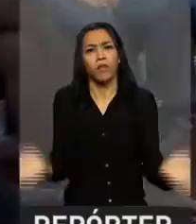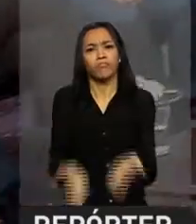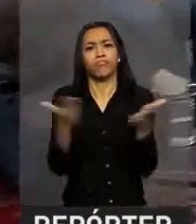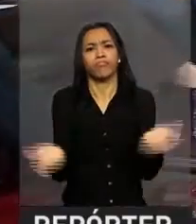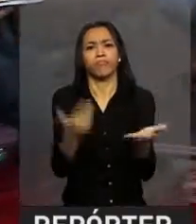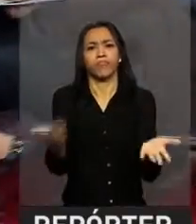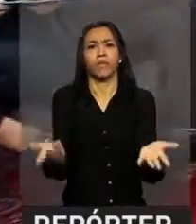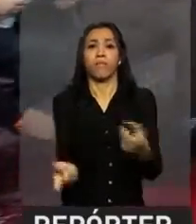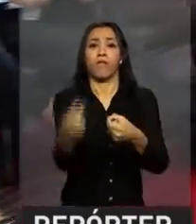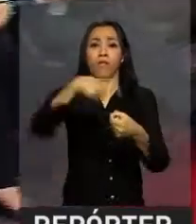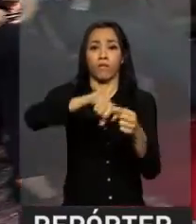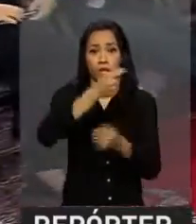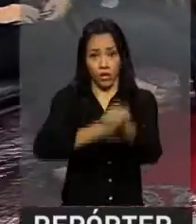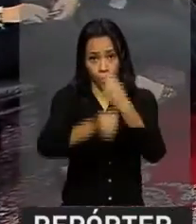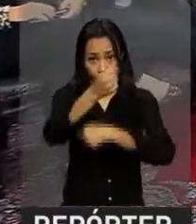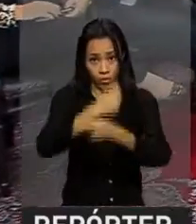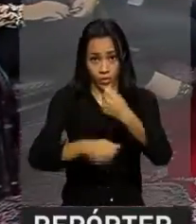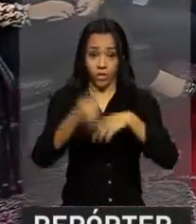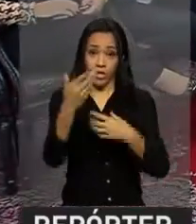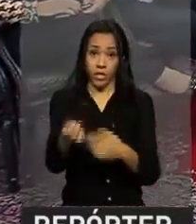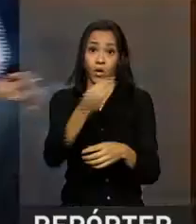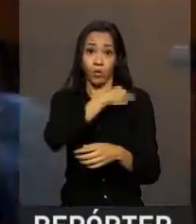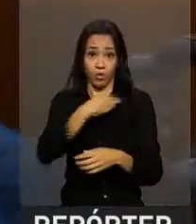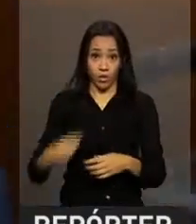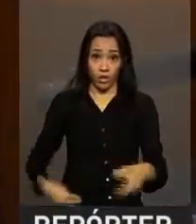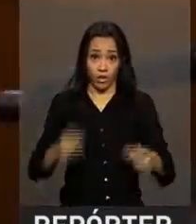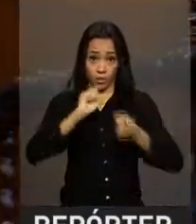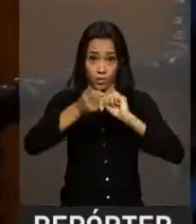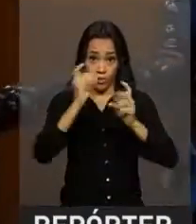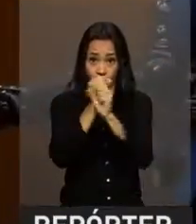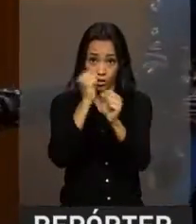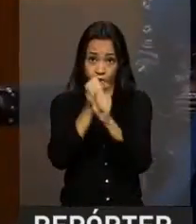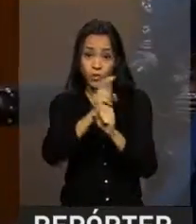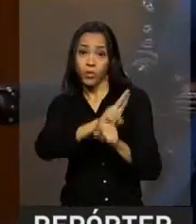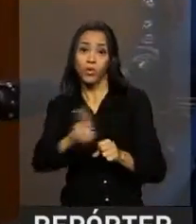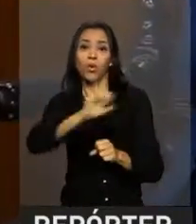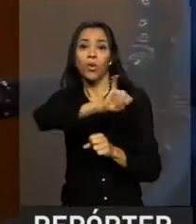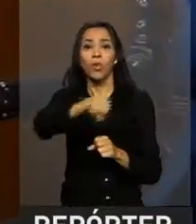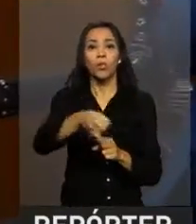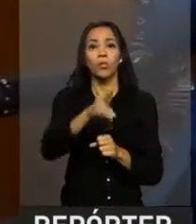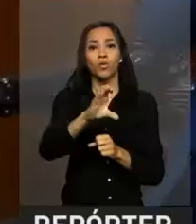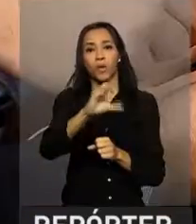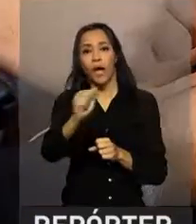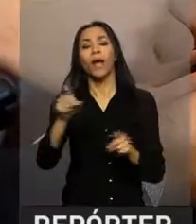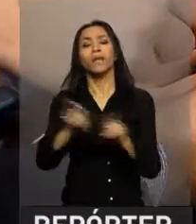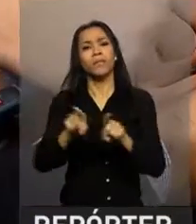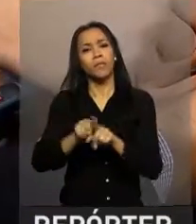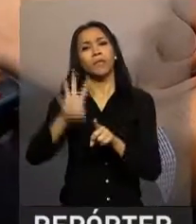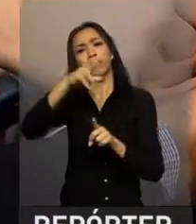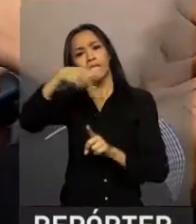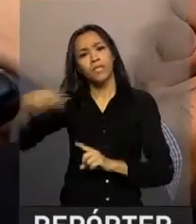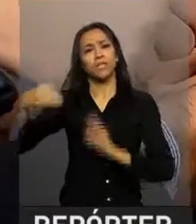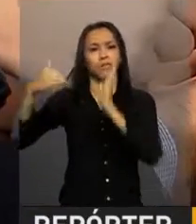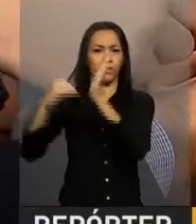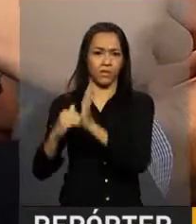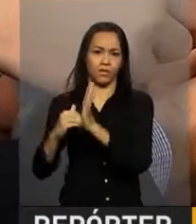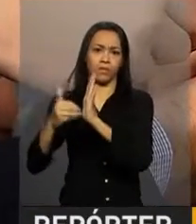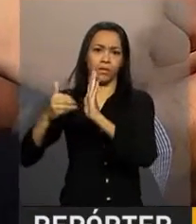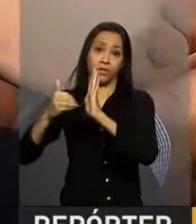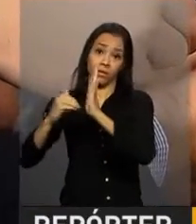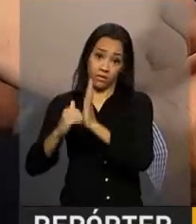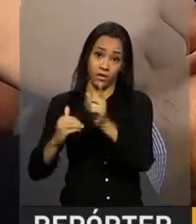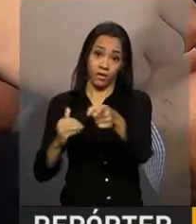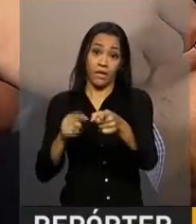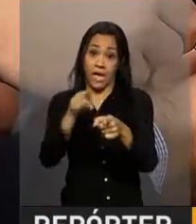do encontro entre o ministro do Planejamento, Romero Jucá, e o presidente do Senado, Renan Calheiros. Esse trabalho permanente com o Congresso